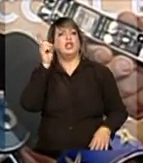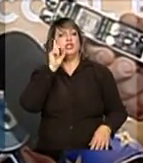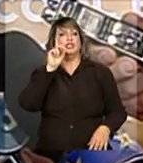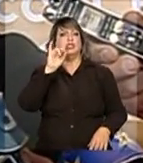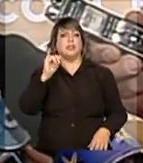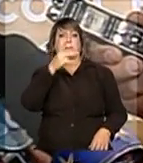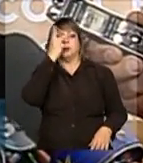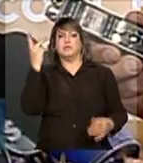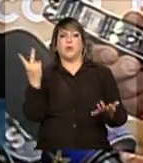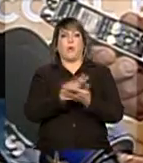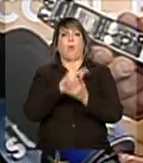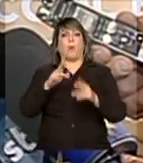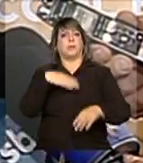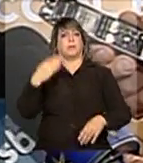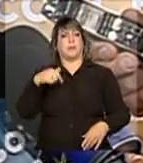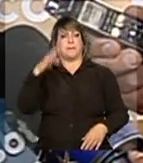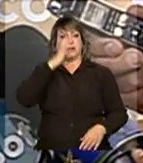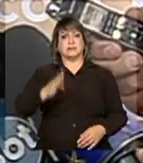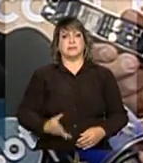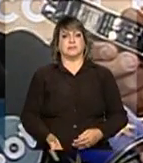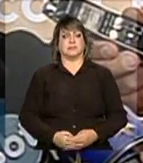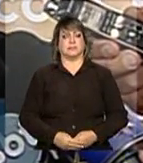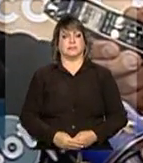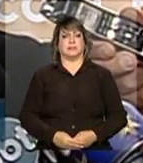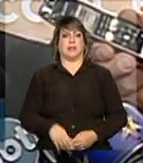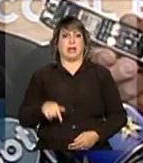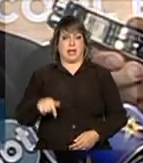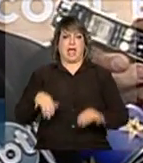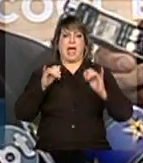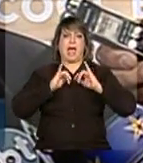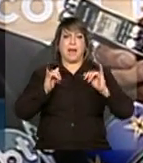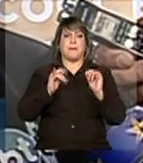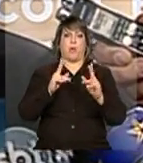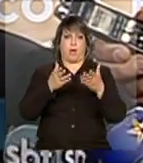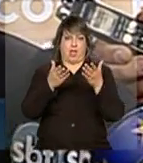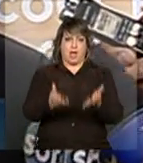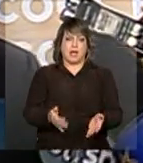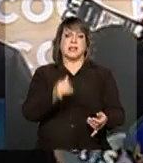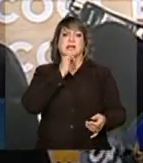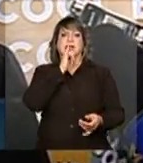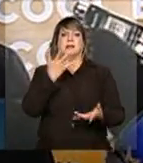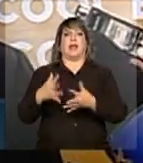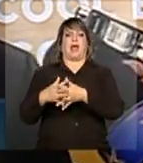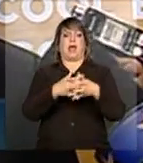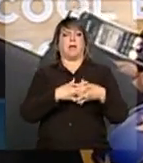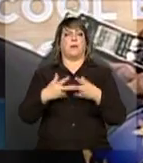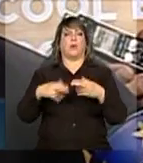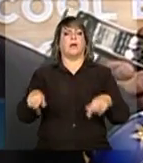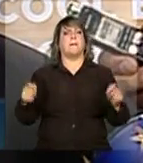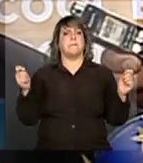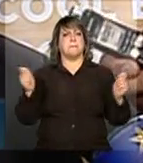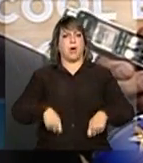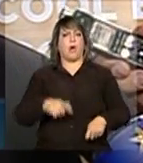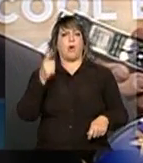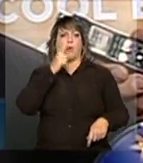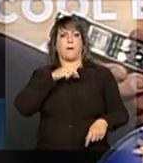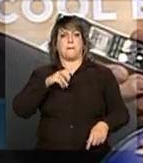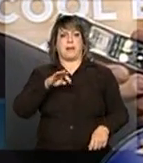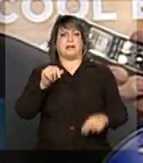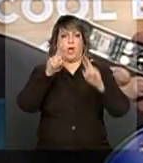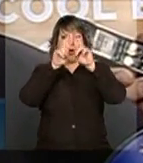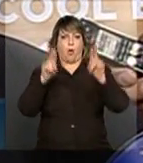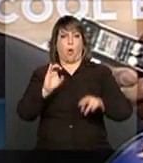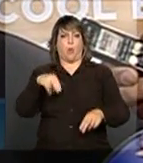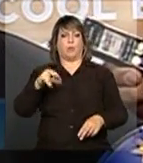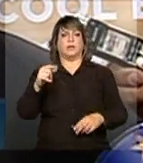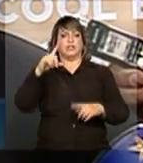dias no Brasil. Assim como essa campanha e outras que o governo tem lançado, como a dos caminhoneiros, é possível alcançar a meta da ONU, diminuir